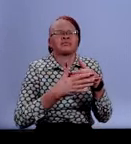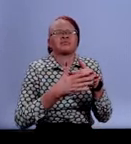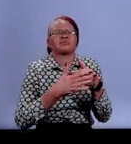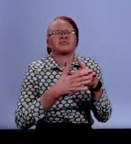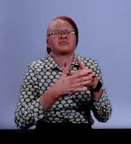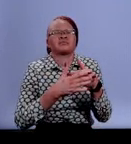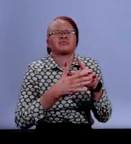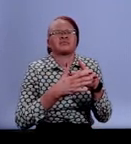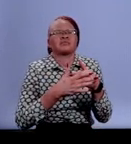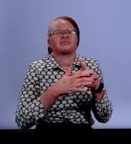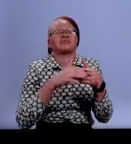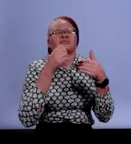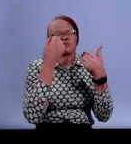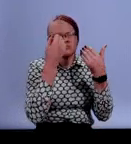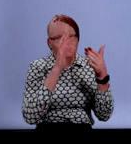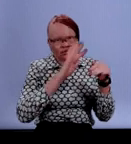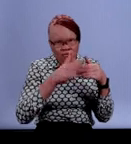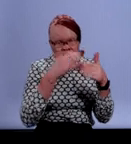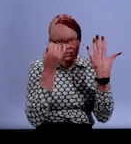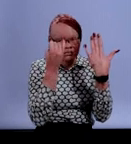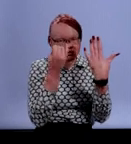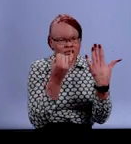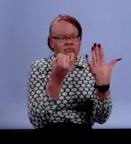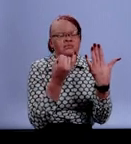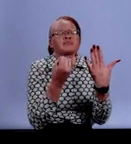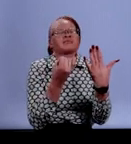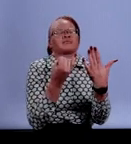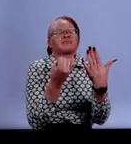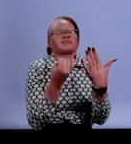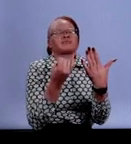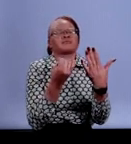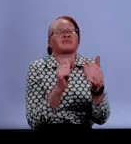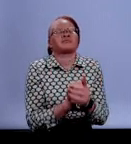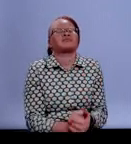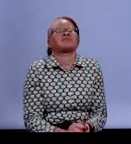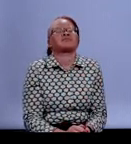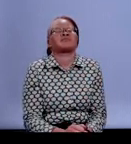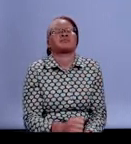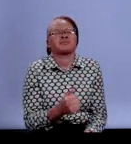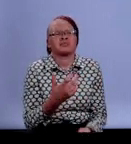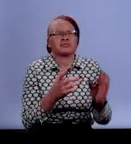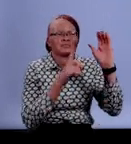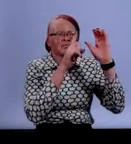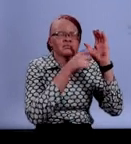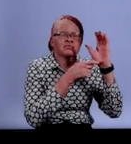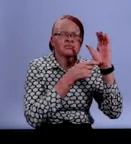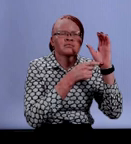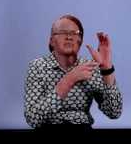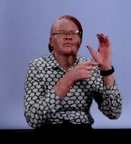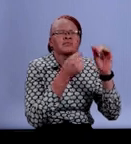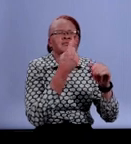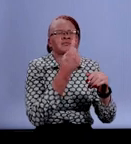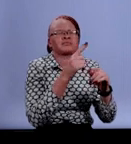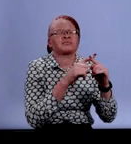vezes uma duas três cinco seis dão temos 10 ^ 6 ali né sei